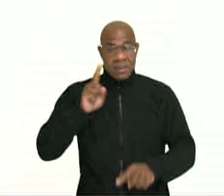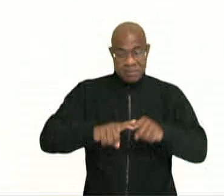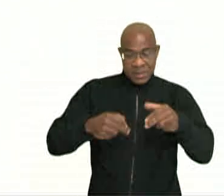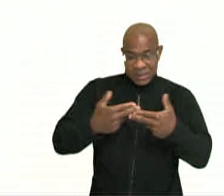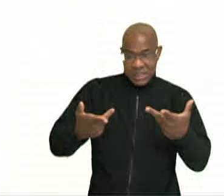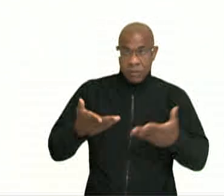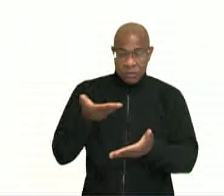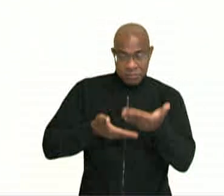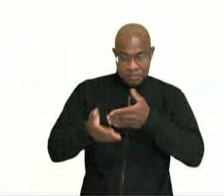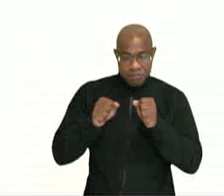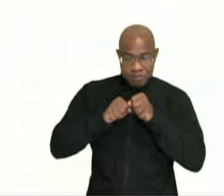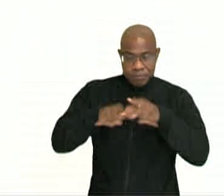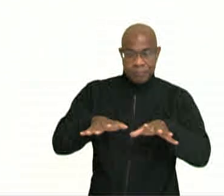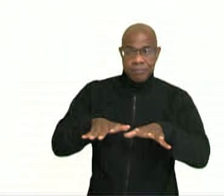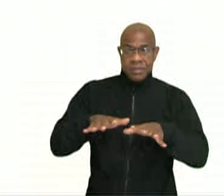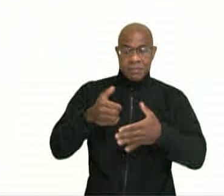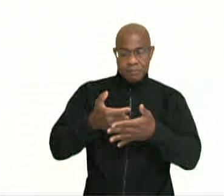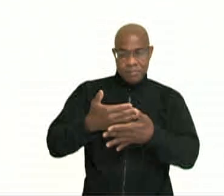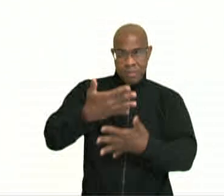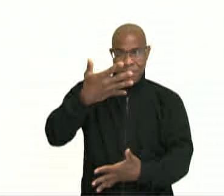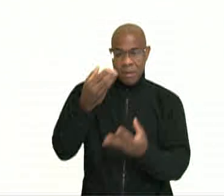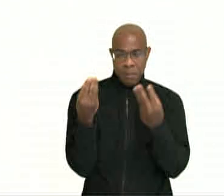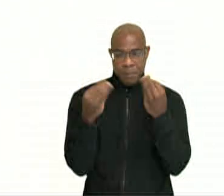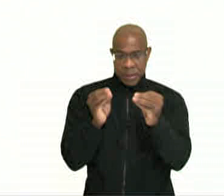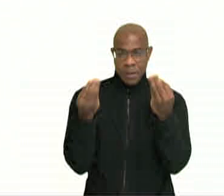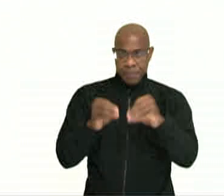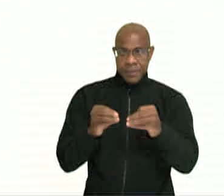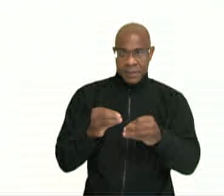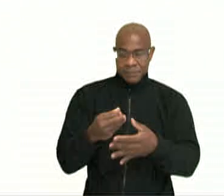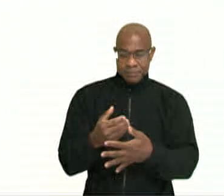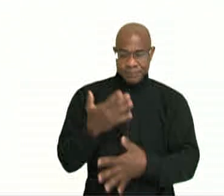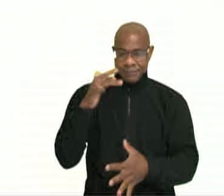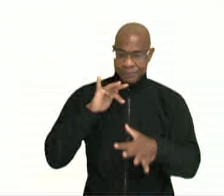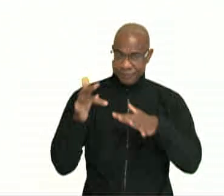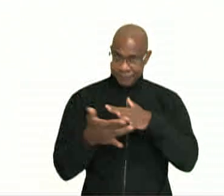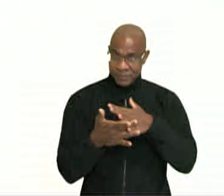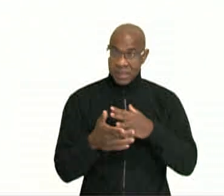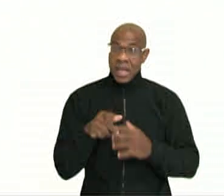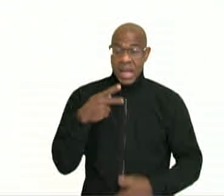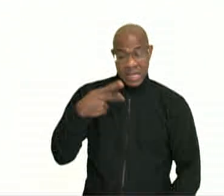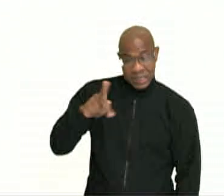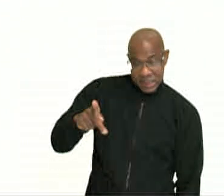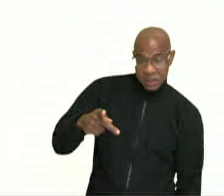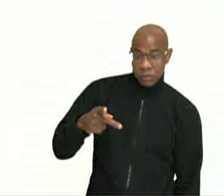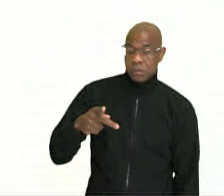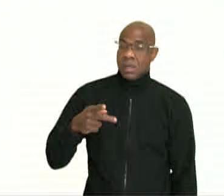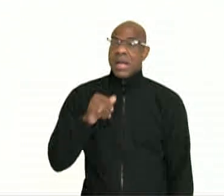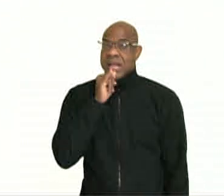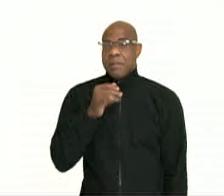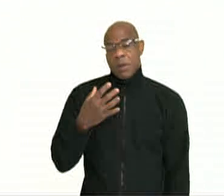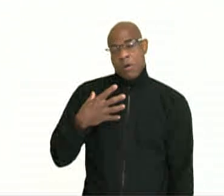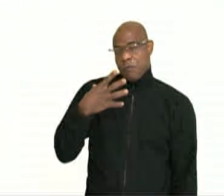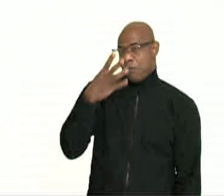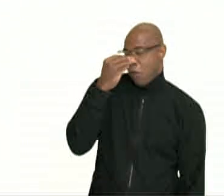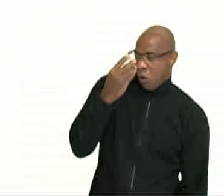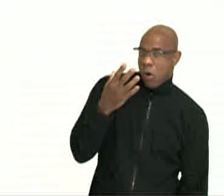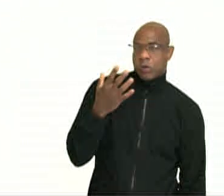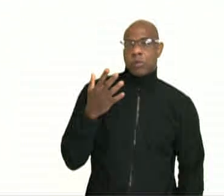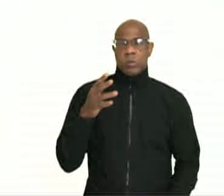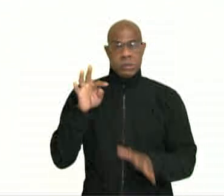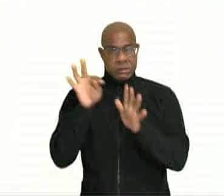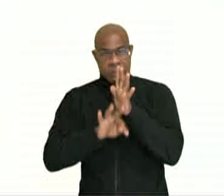vai compartilhar é algo seu ou sobre você, seja uma foto, um texto, um